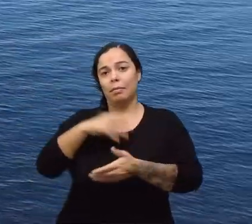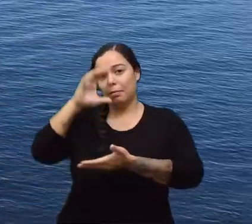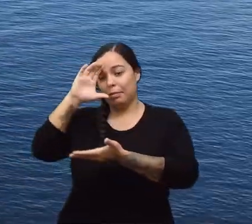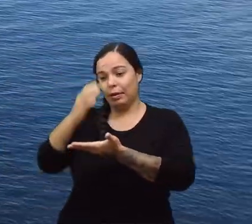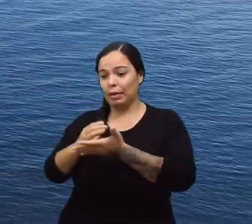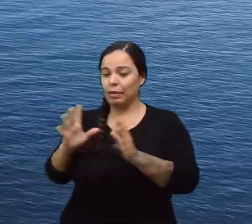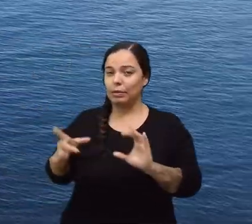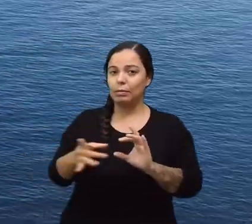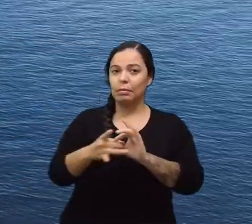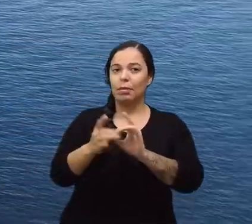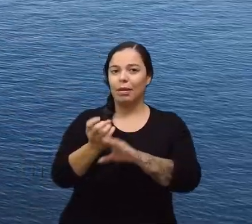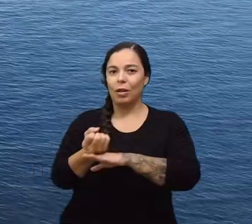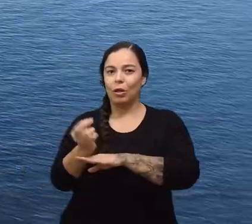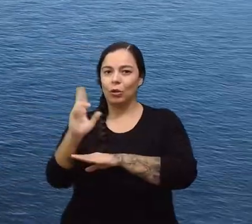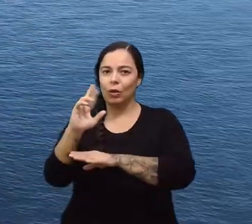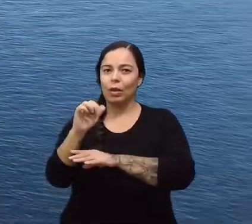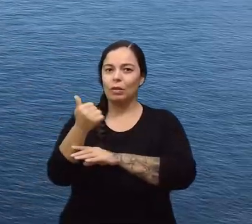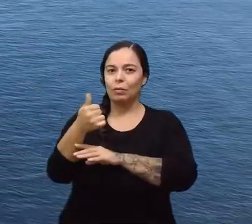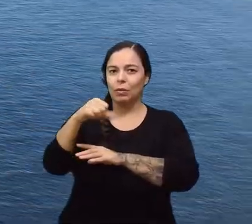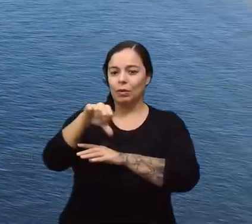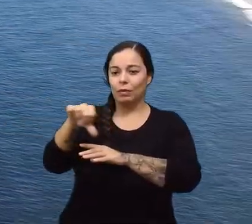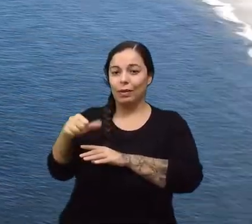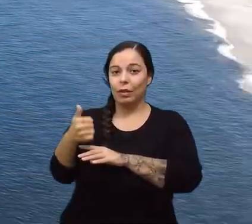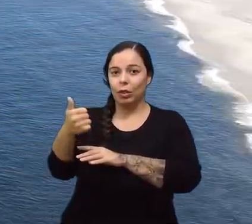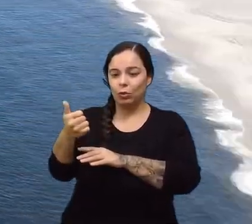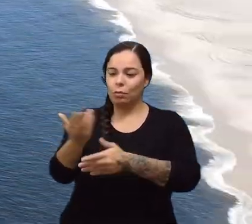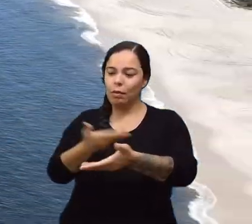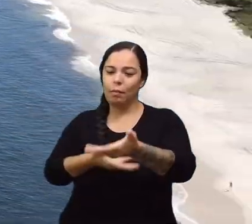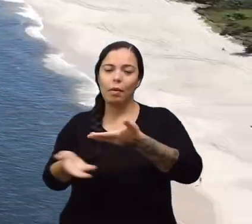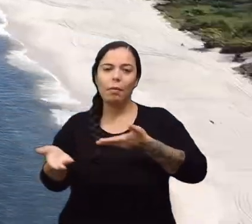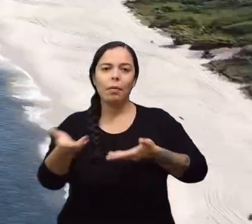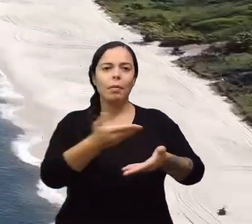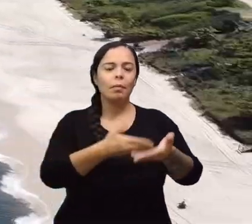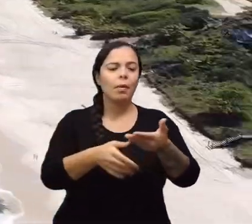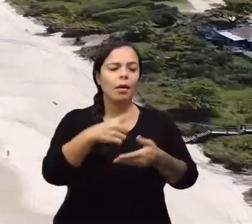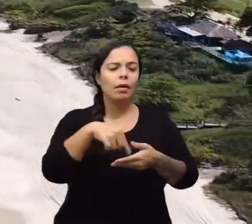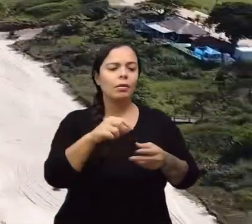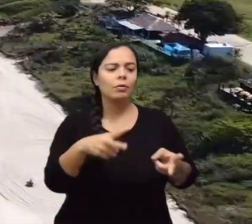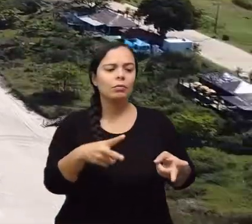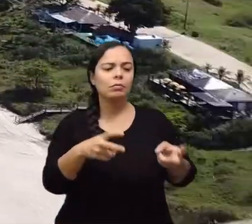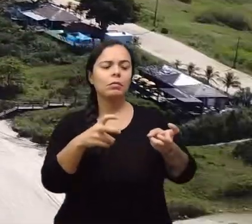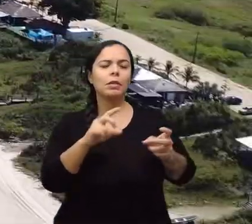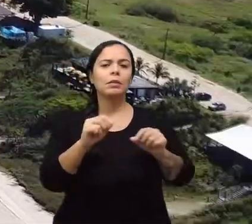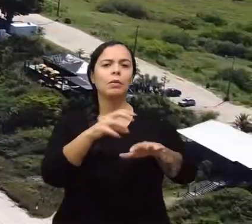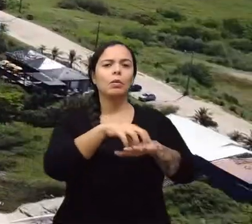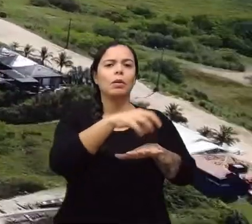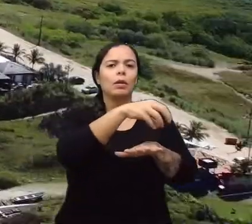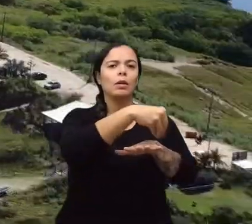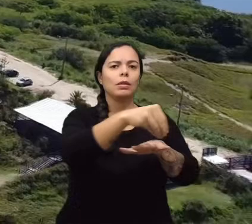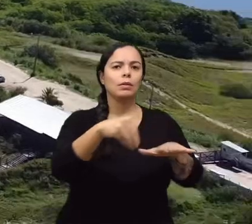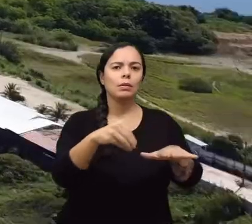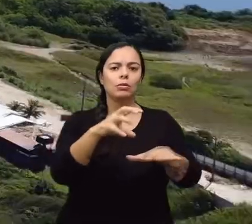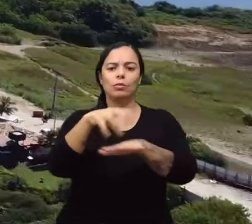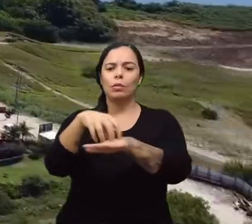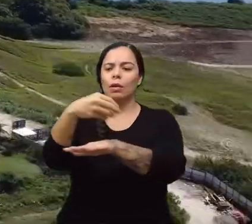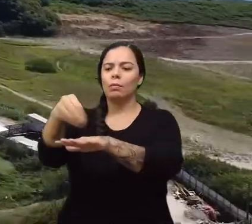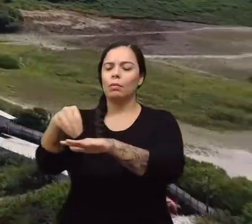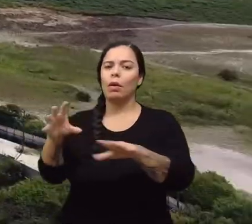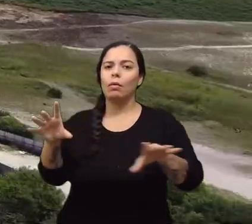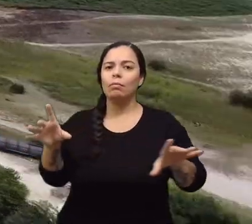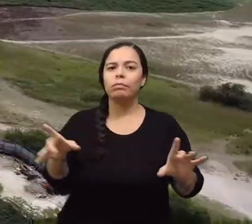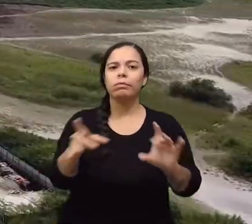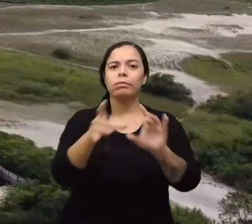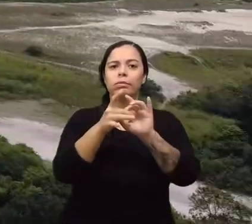de doutorado, que é de 1991, nós começamos a perceber que esses sítios estão integrados, né? Eles não